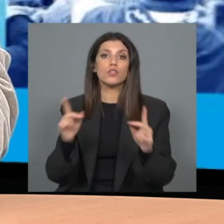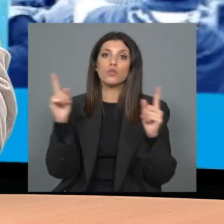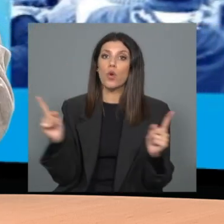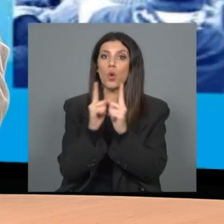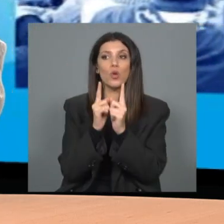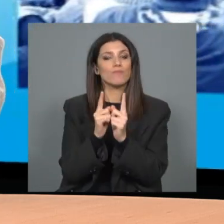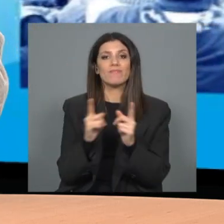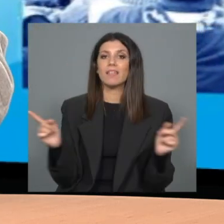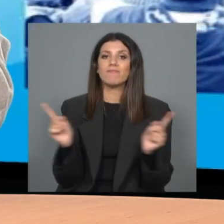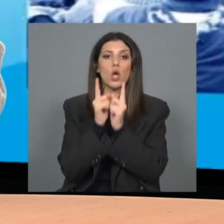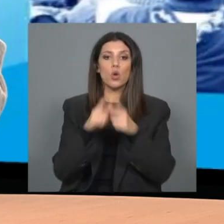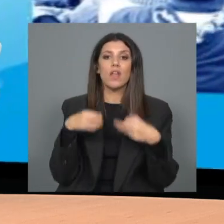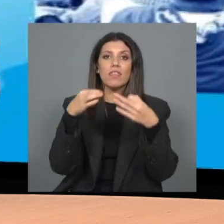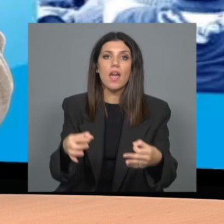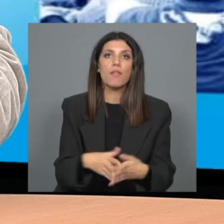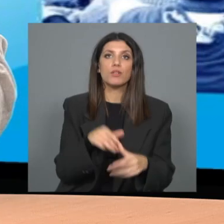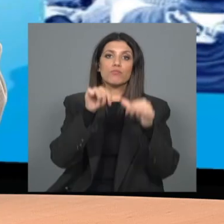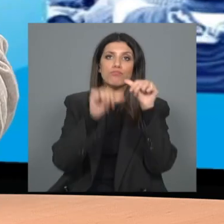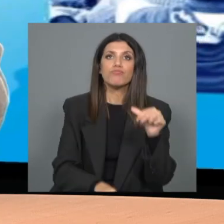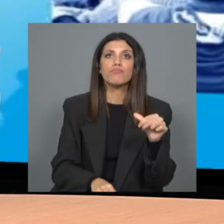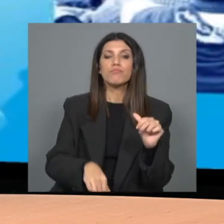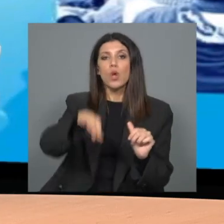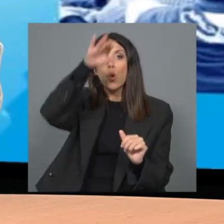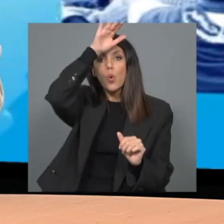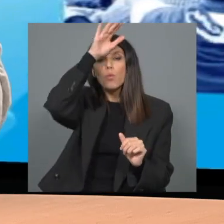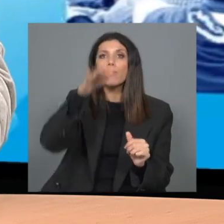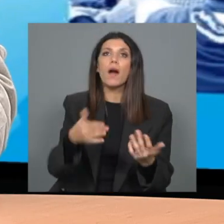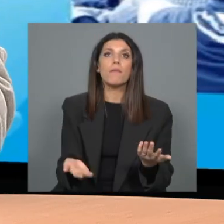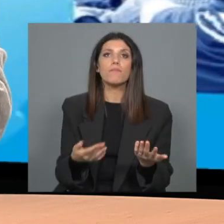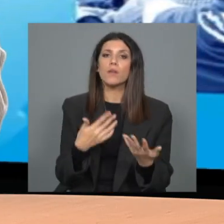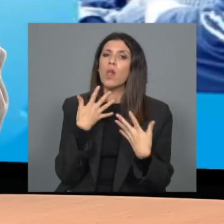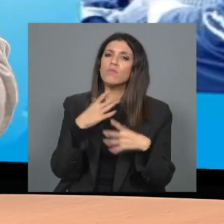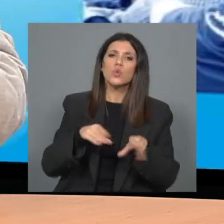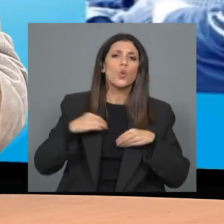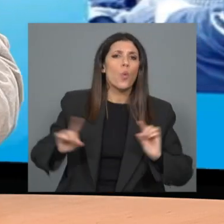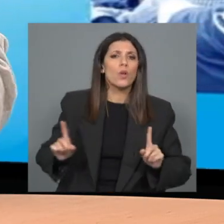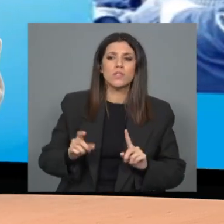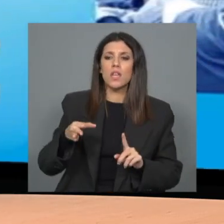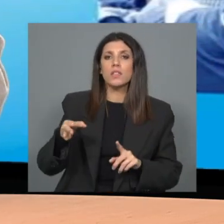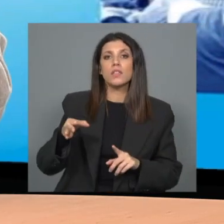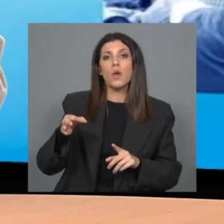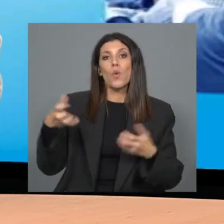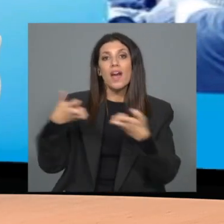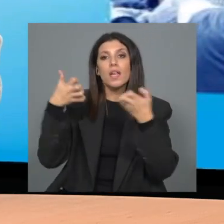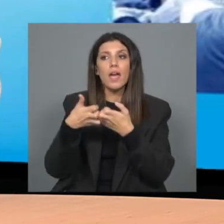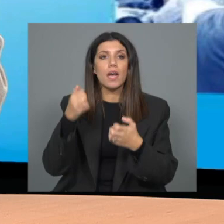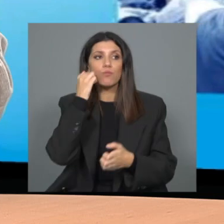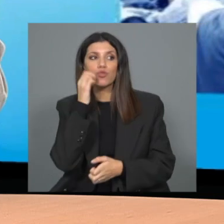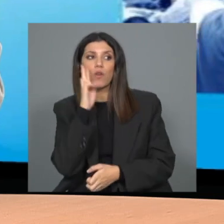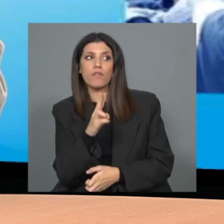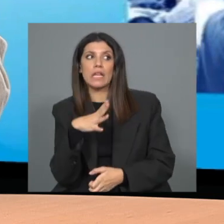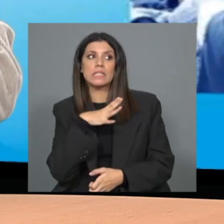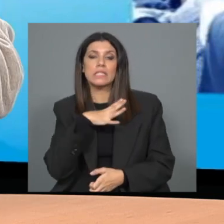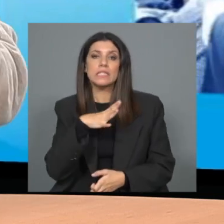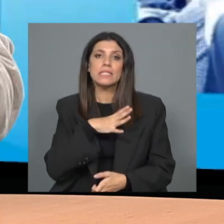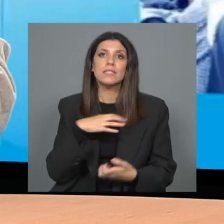declarações do Papa, enfim, que são de condenação absoluta da guerra, são mal vistas por Moscovo, e as coisas ficaram num ponto,